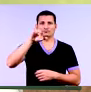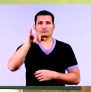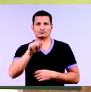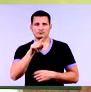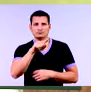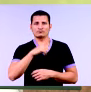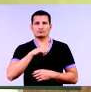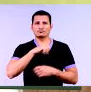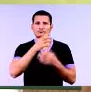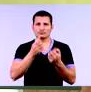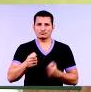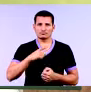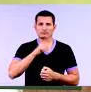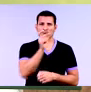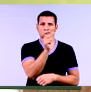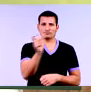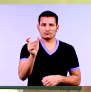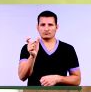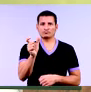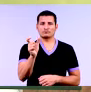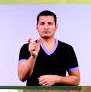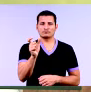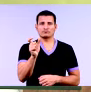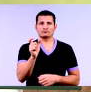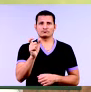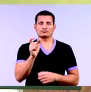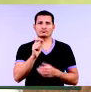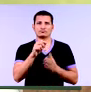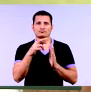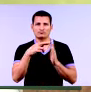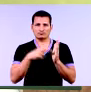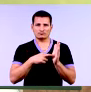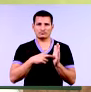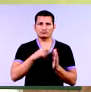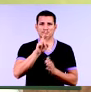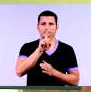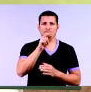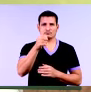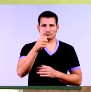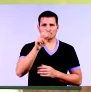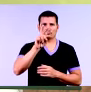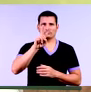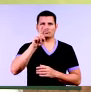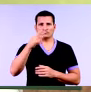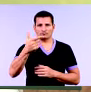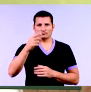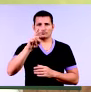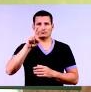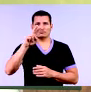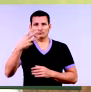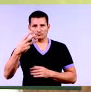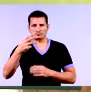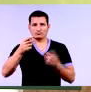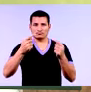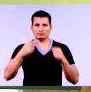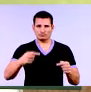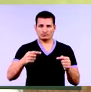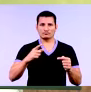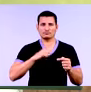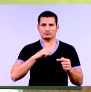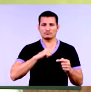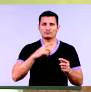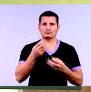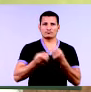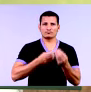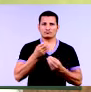ali 3 variáveis, né, como parâmetro, né, V1, V2 e V3. E aí logo abaixo a gente tinha